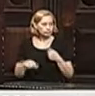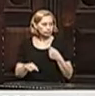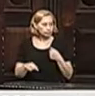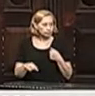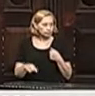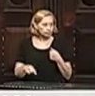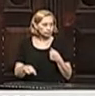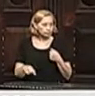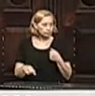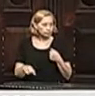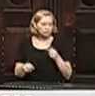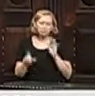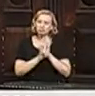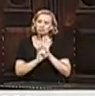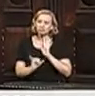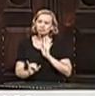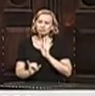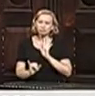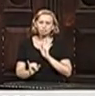uma lei